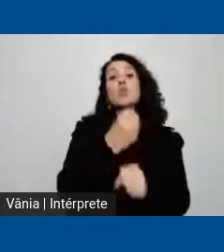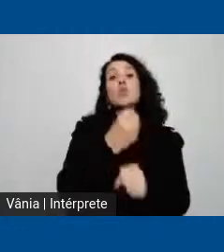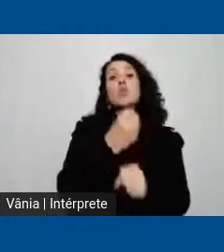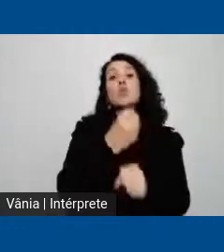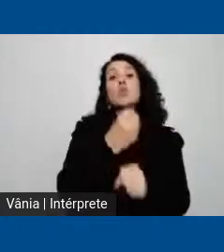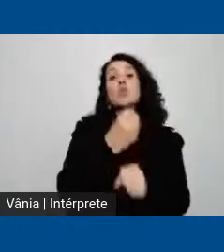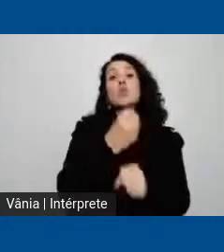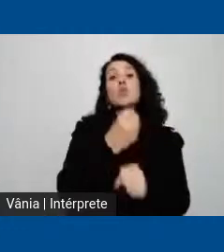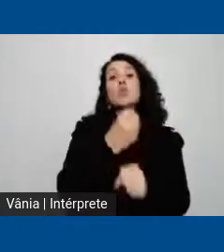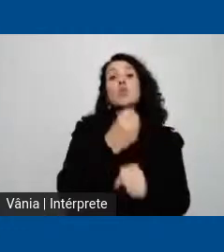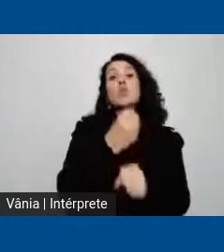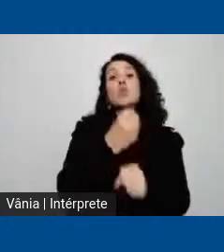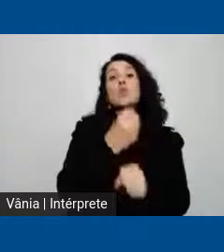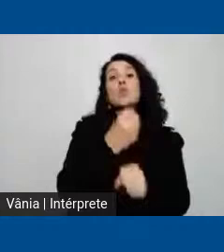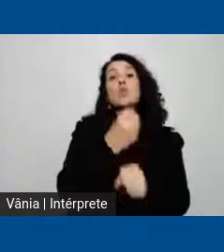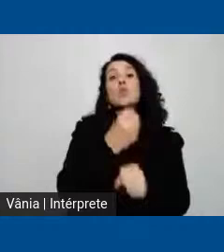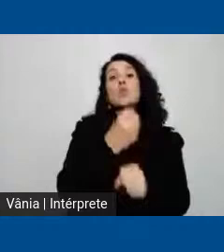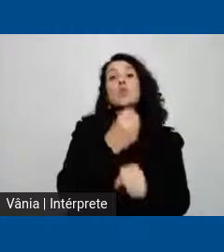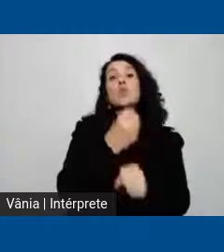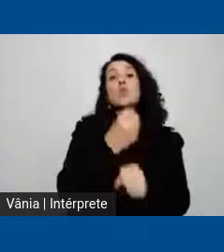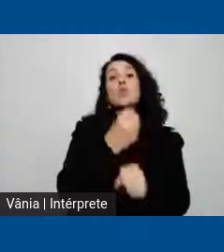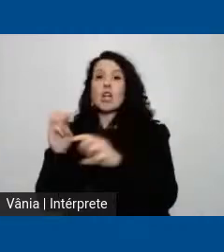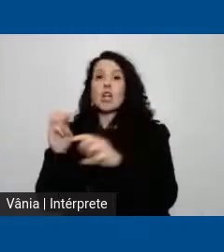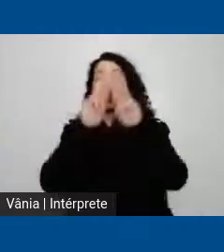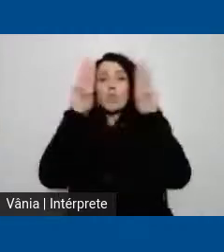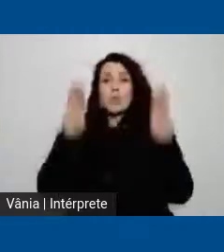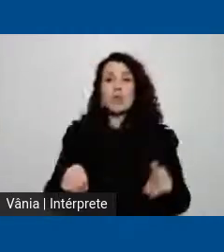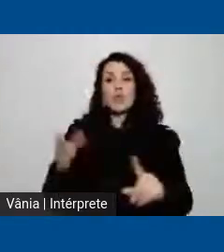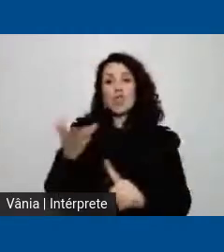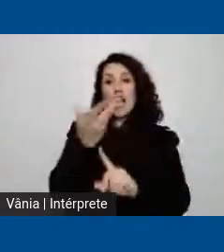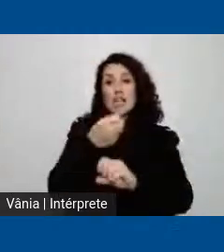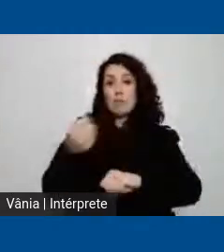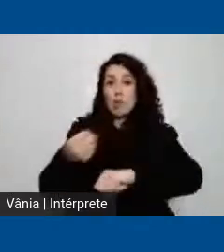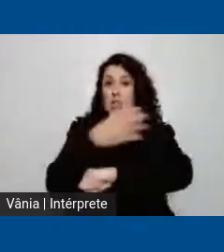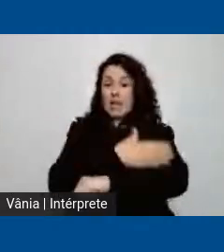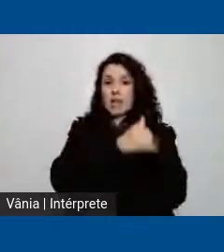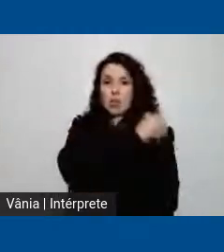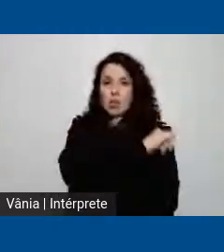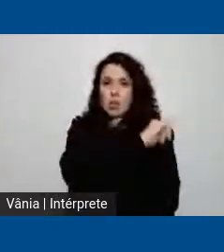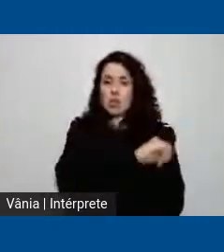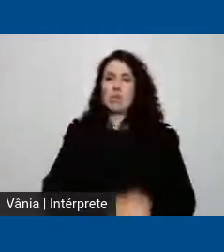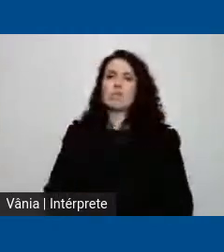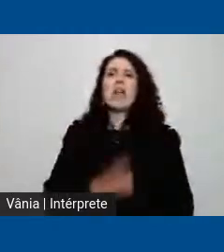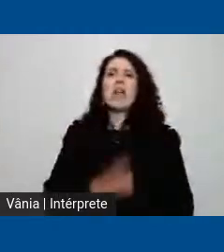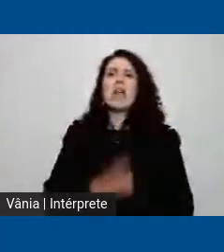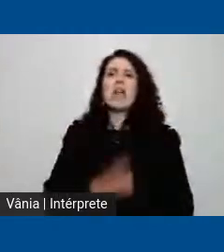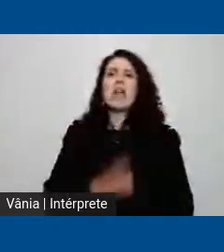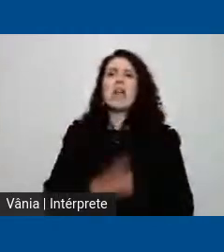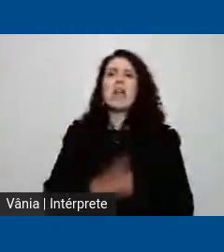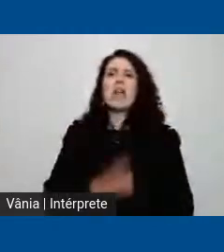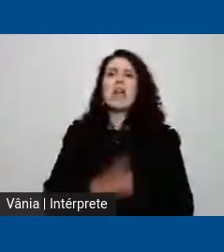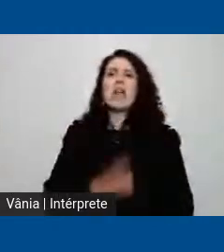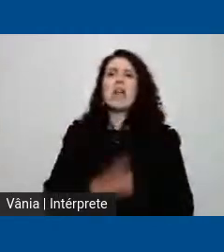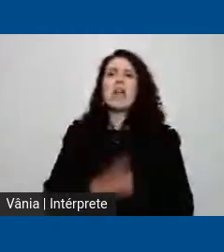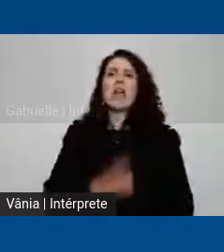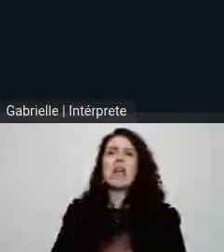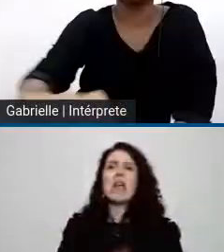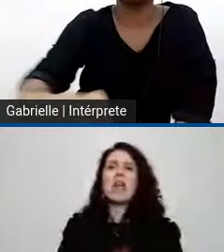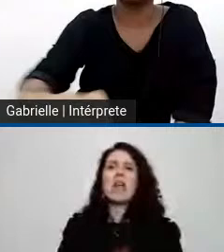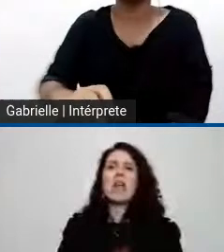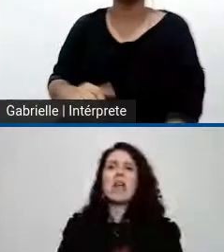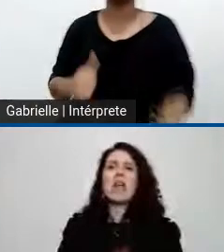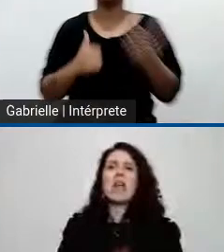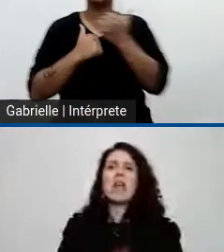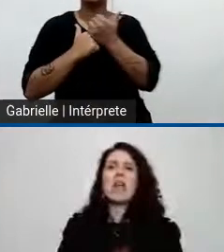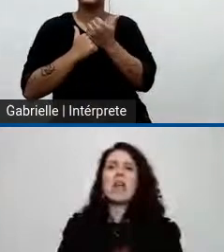Janeiro. Há quase 4 décadas, o Pedro vem publicando livros sobre a história da fotografia no Brasil,